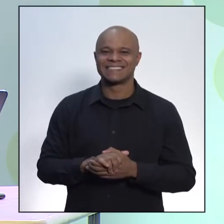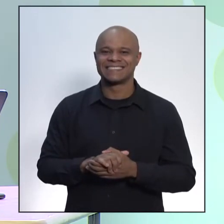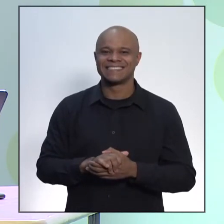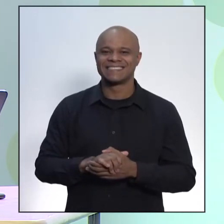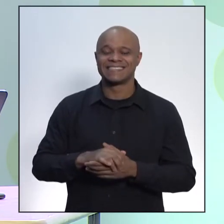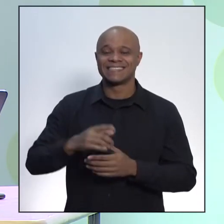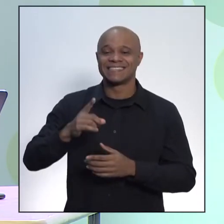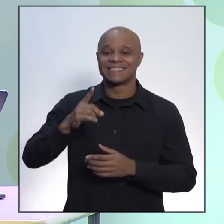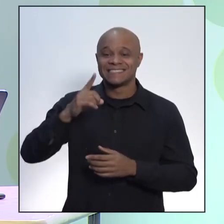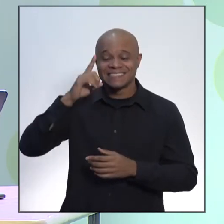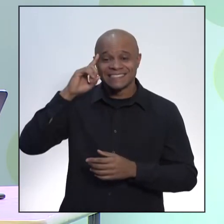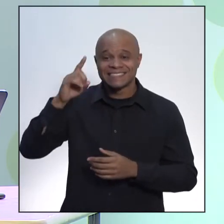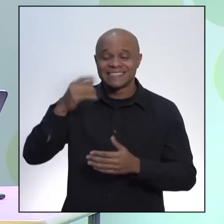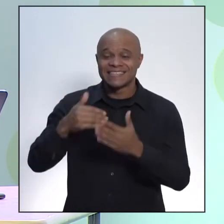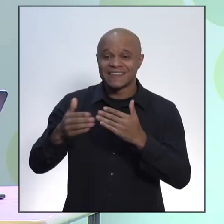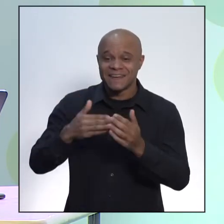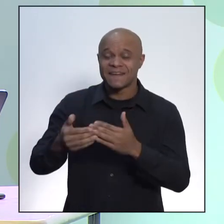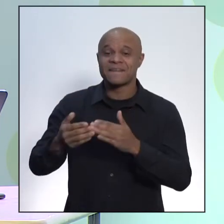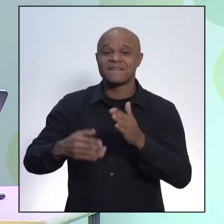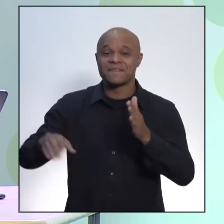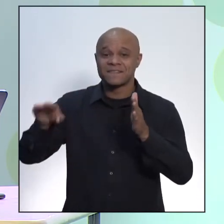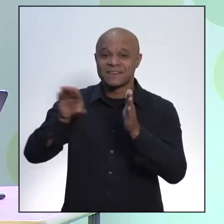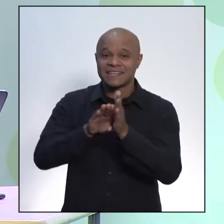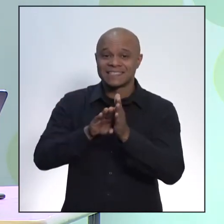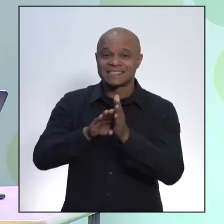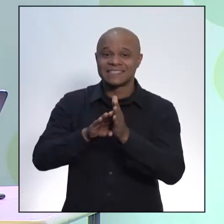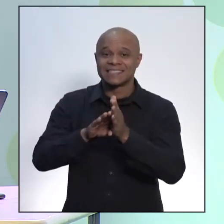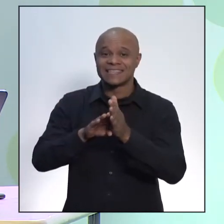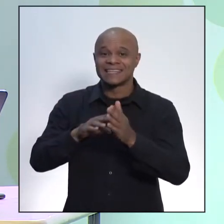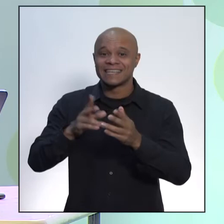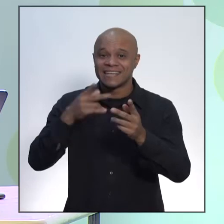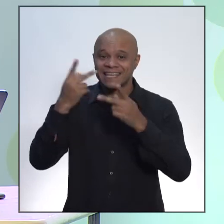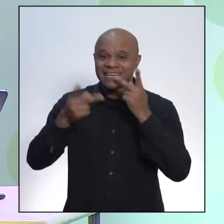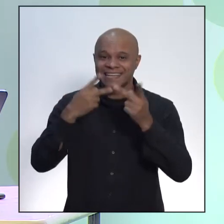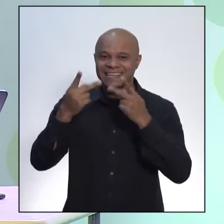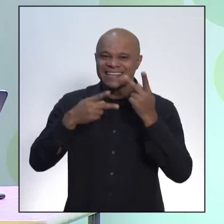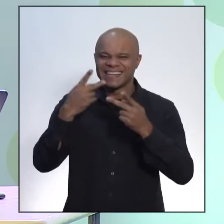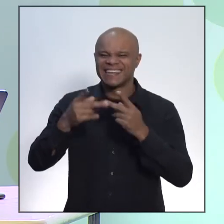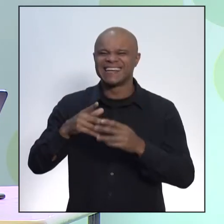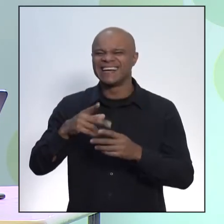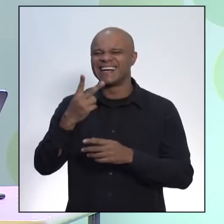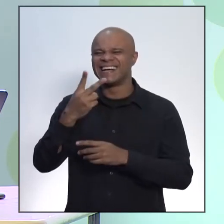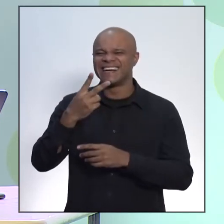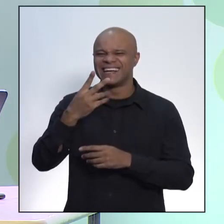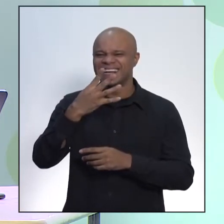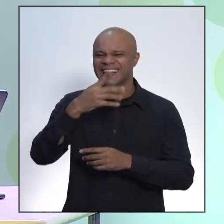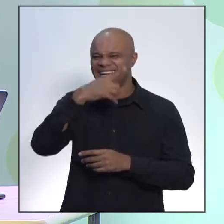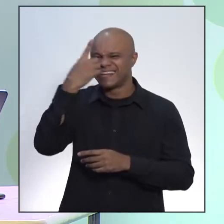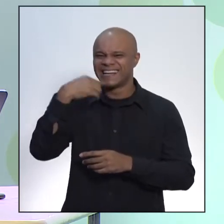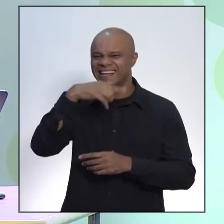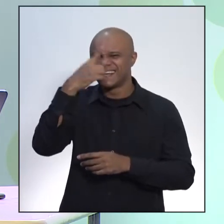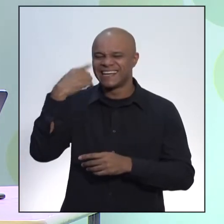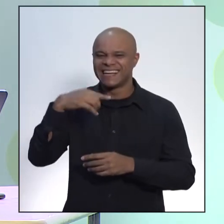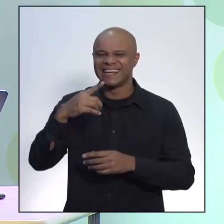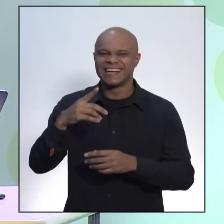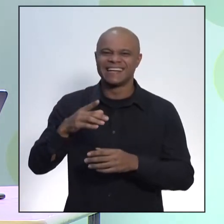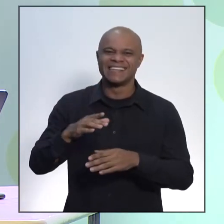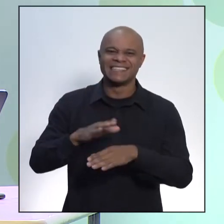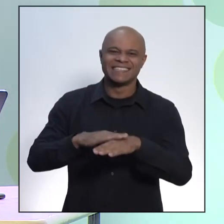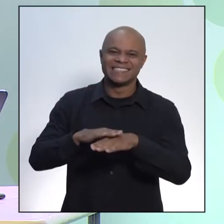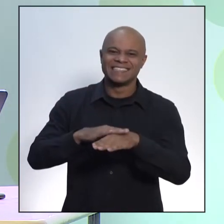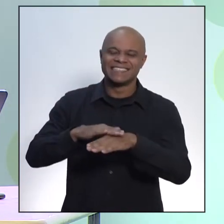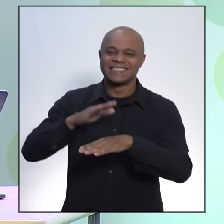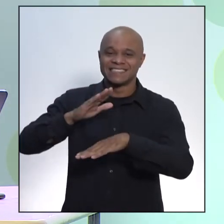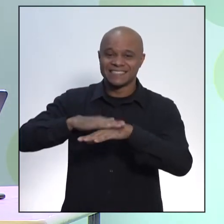dia desses a gente vai vir aqui, vai fechar essas portas e vamos ficar 24 horas no ar, fazendo um monte de gente, com um monte de convidado. Olha só, pessoal, o